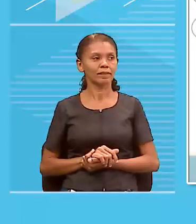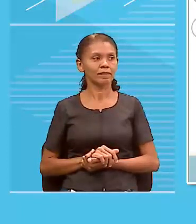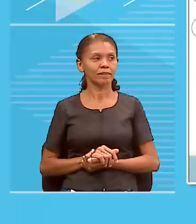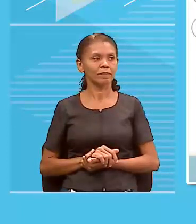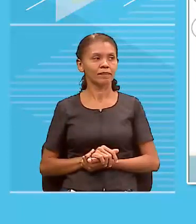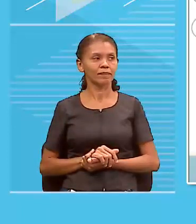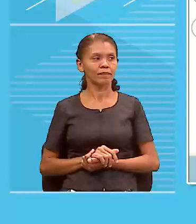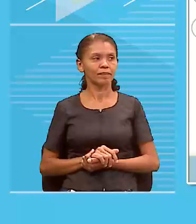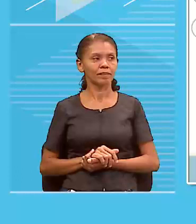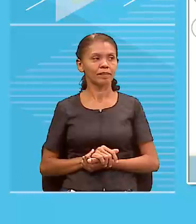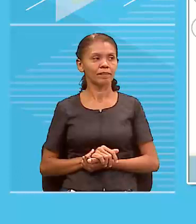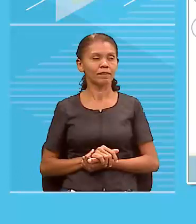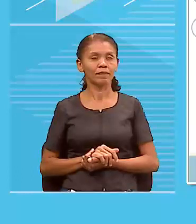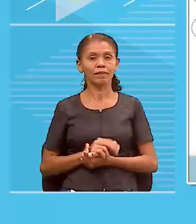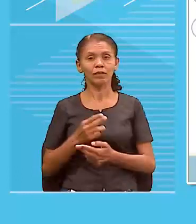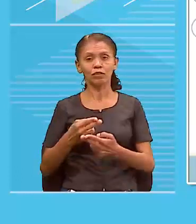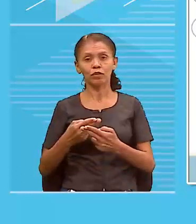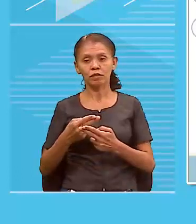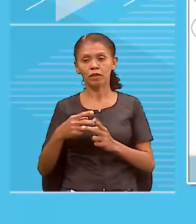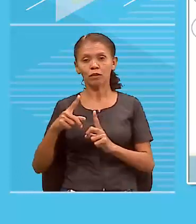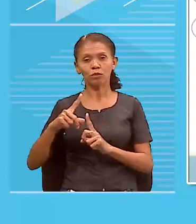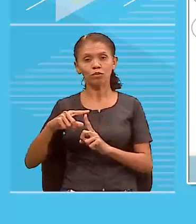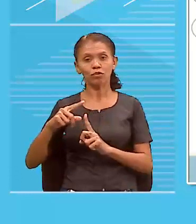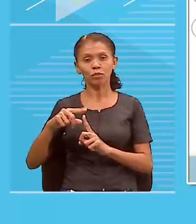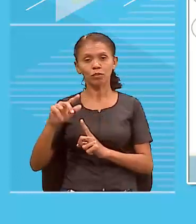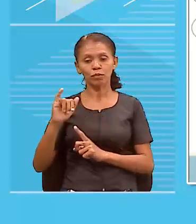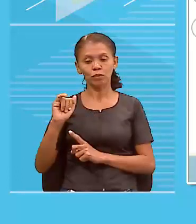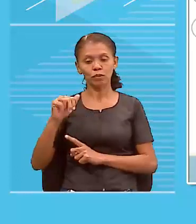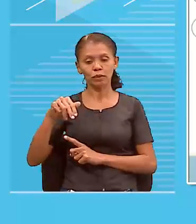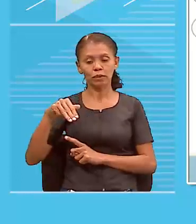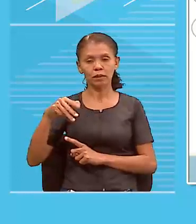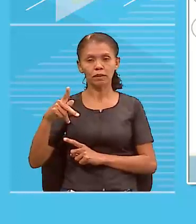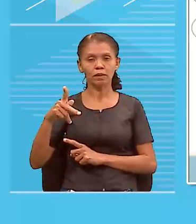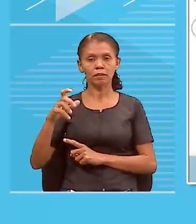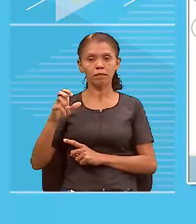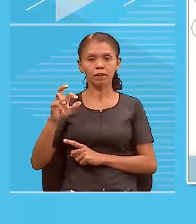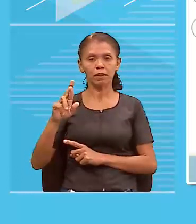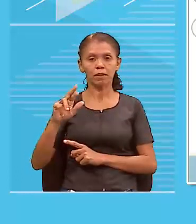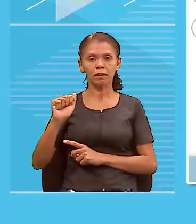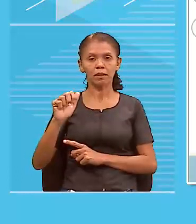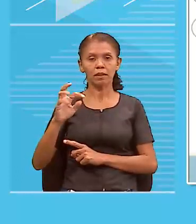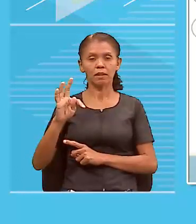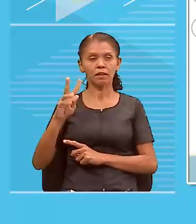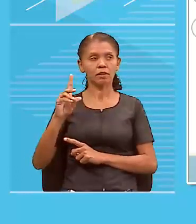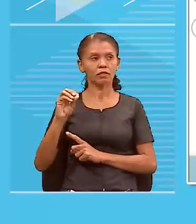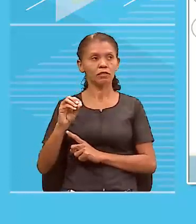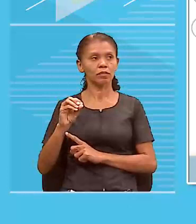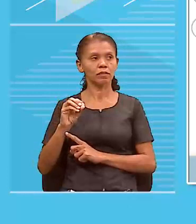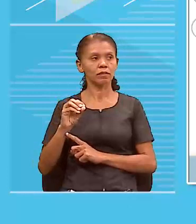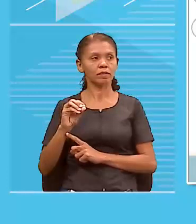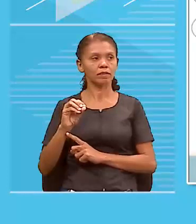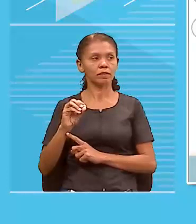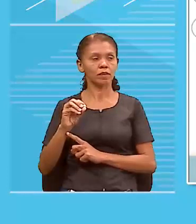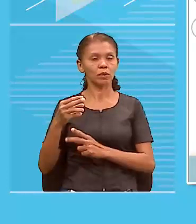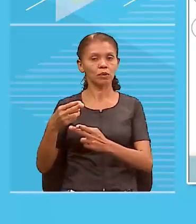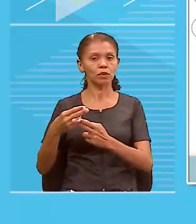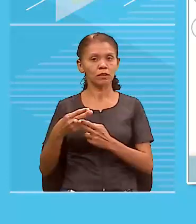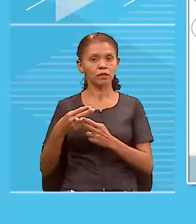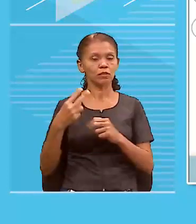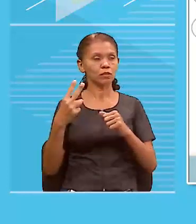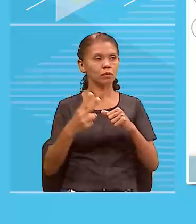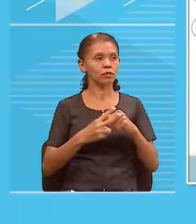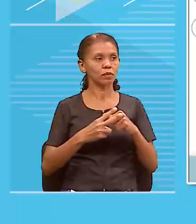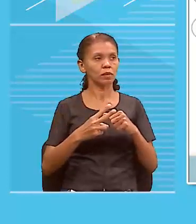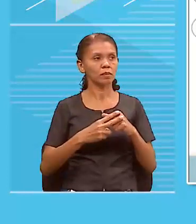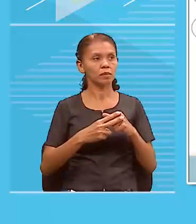fazermos um imperativo eu pego esse verbo Retiro essa preposição que